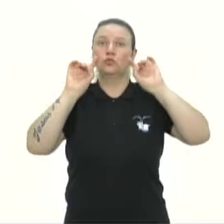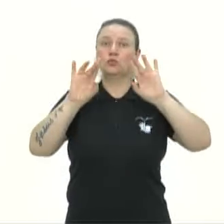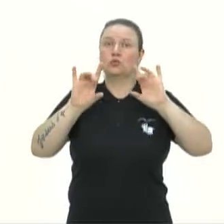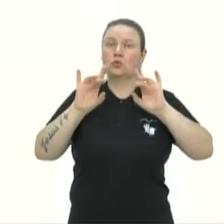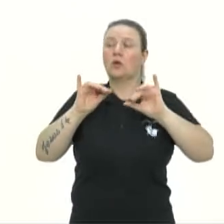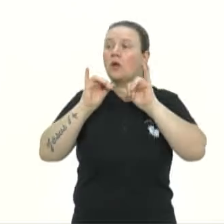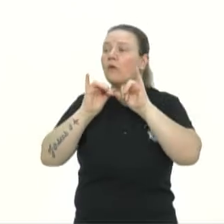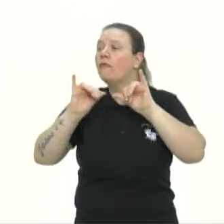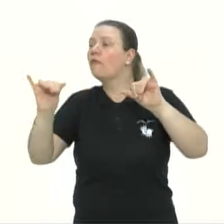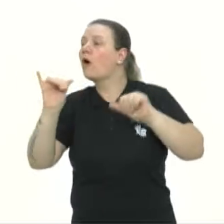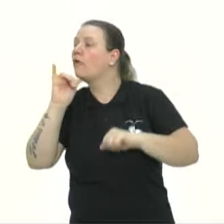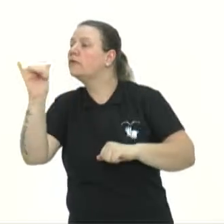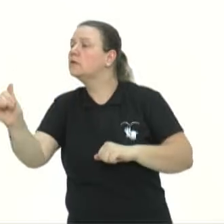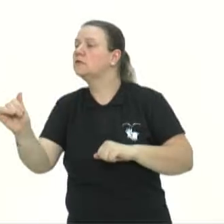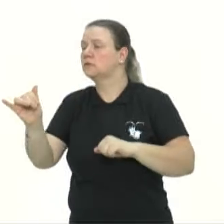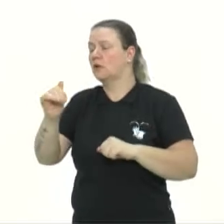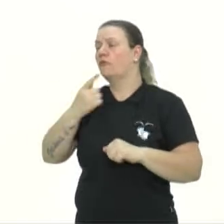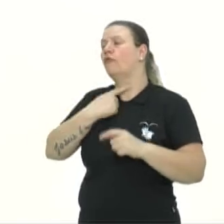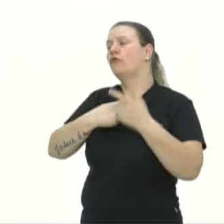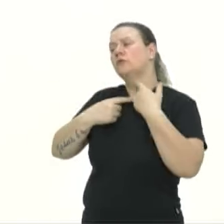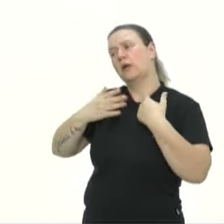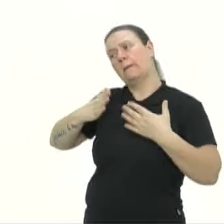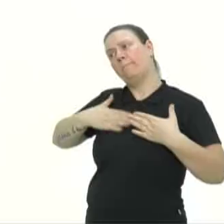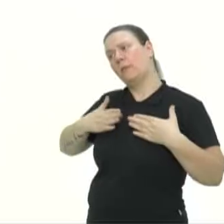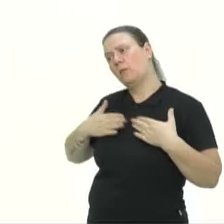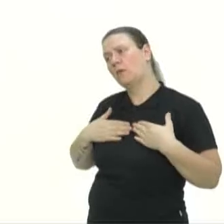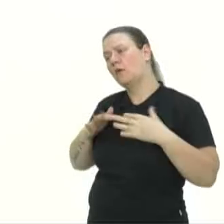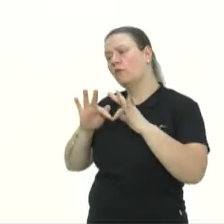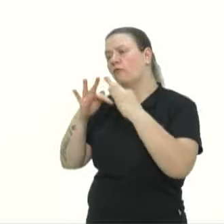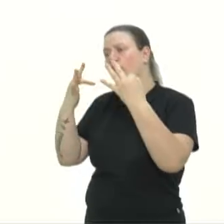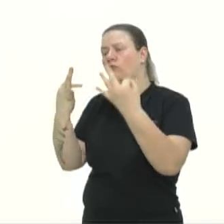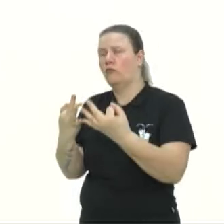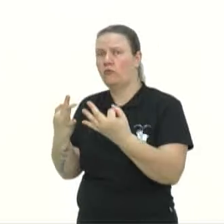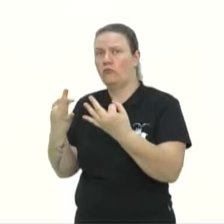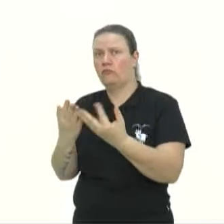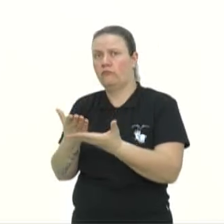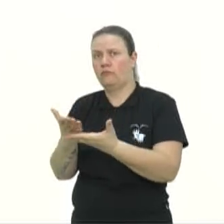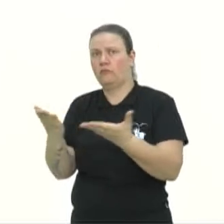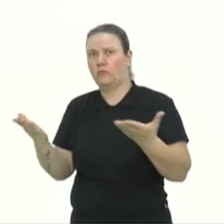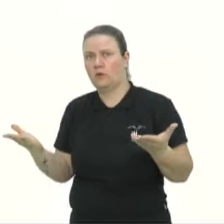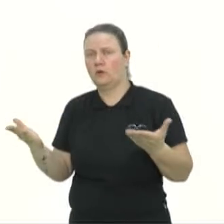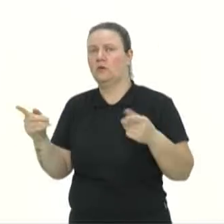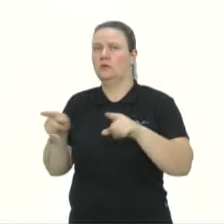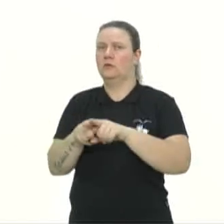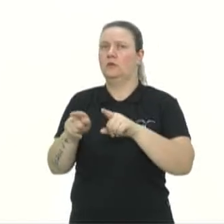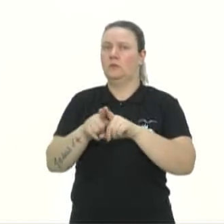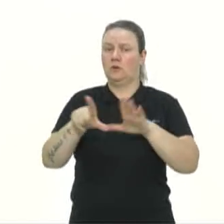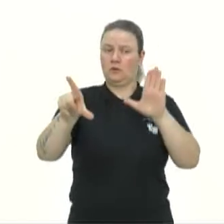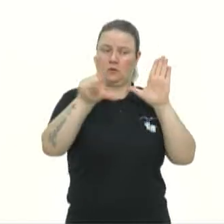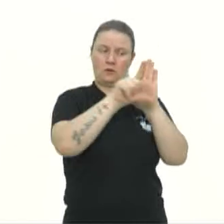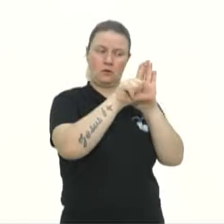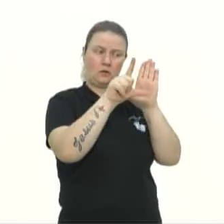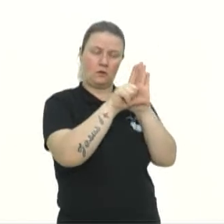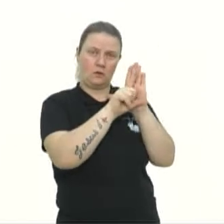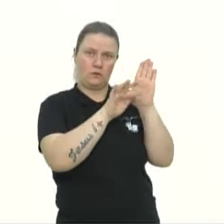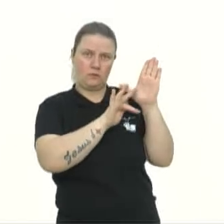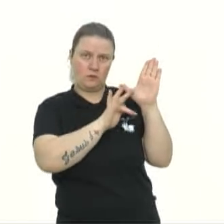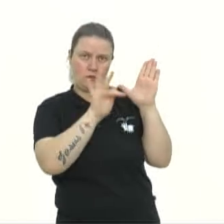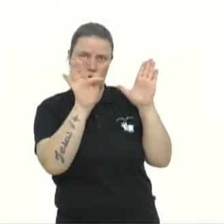apenas informar seu desejo aos seus familiares. A Lei Federal de